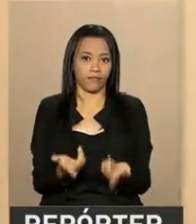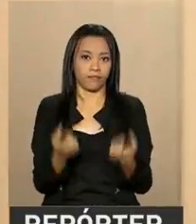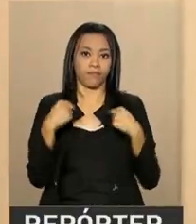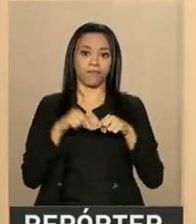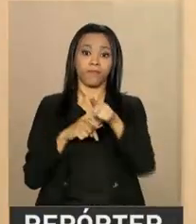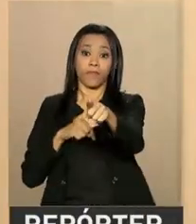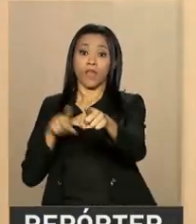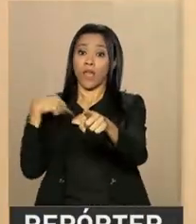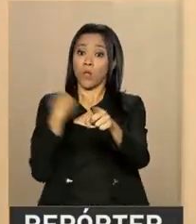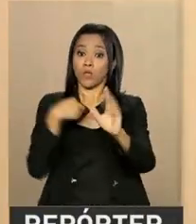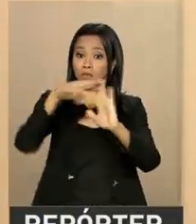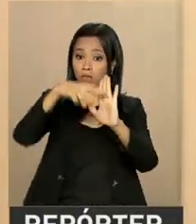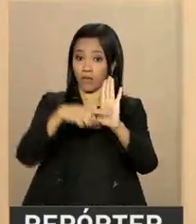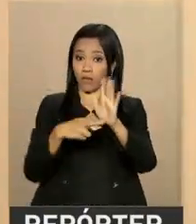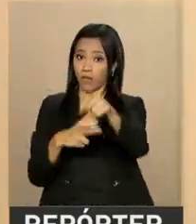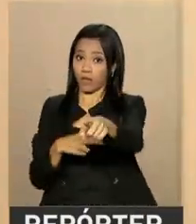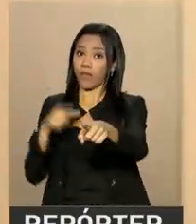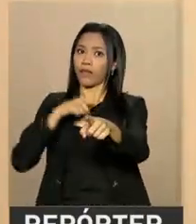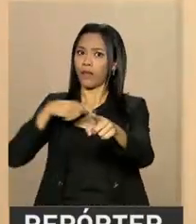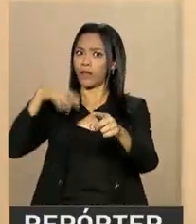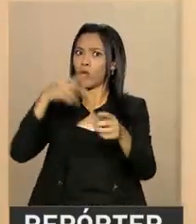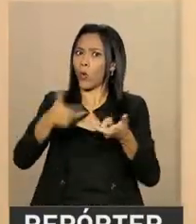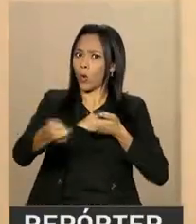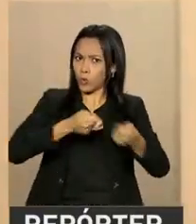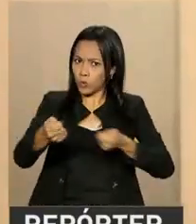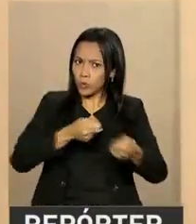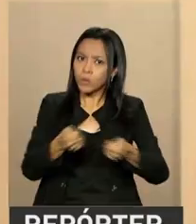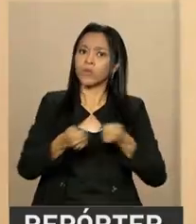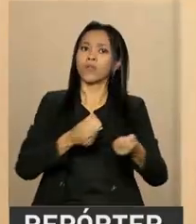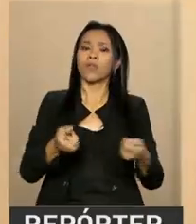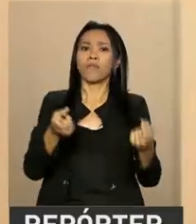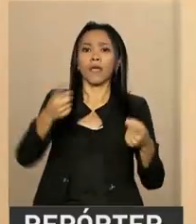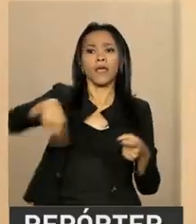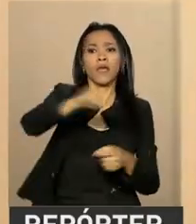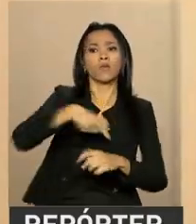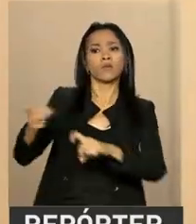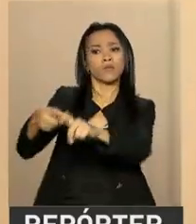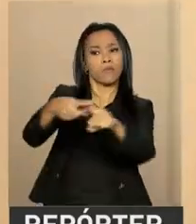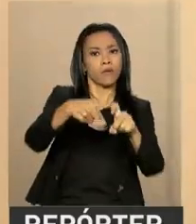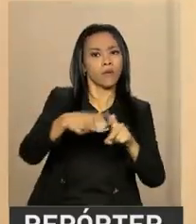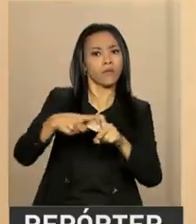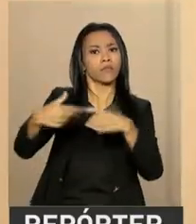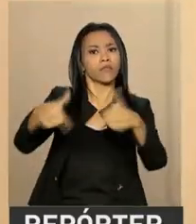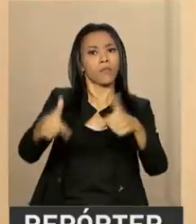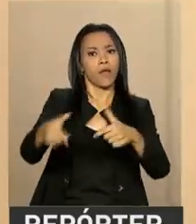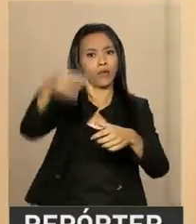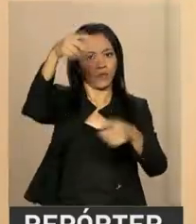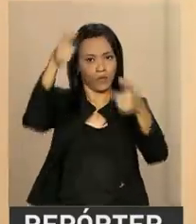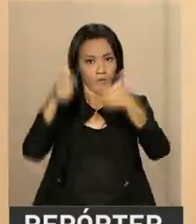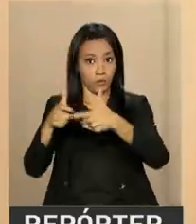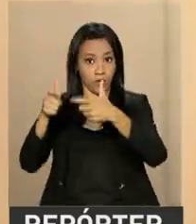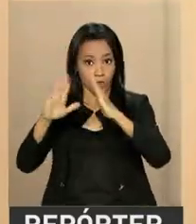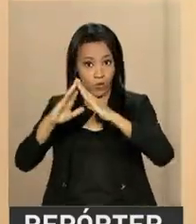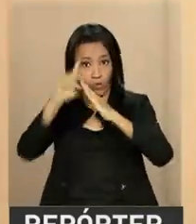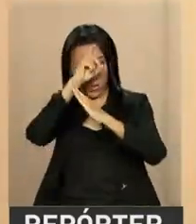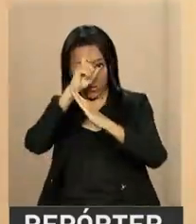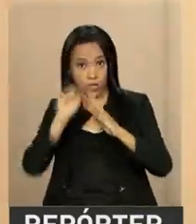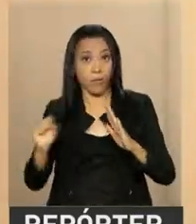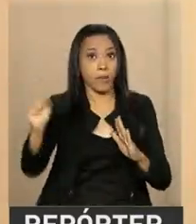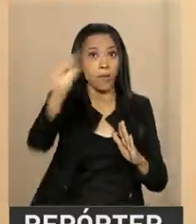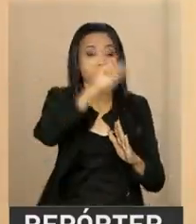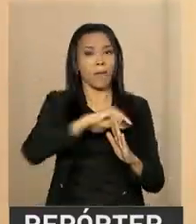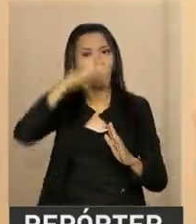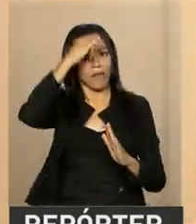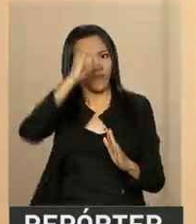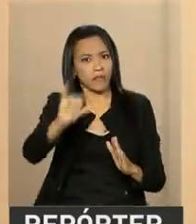regulamentação, ela exige uma série de controles para que esses profissionais que trabalham no centro, eh, para evitar